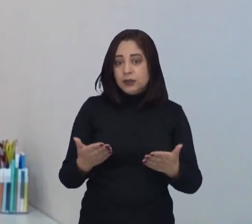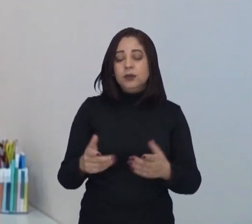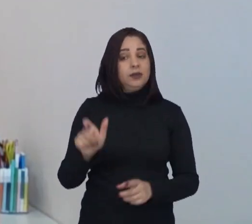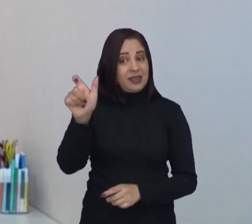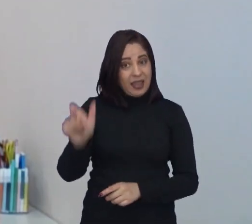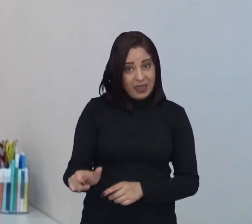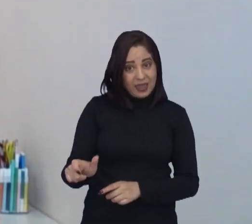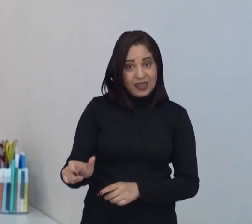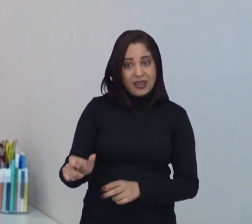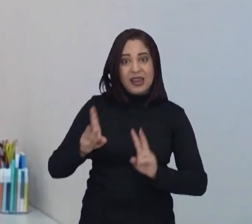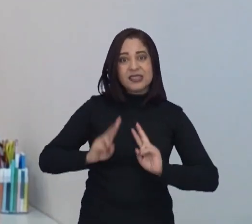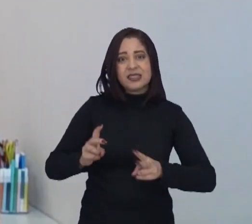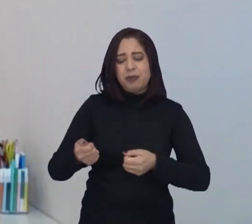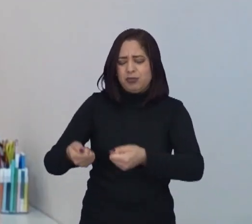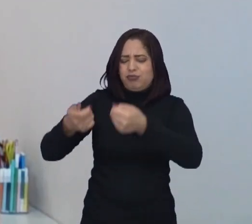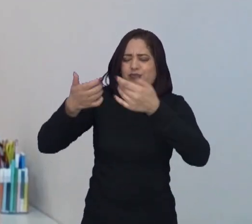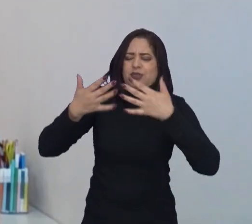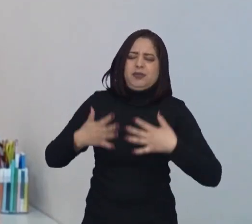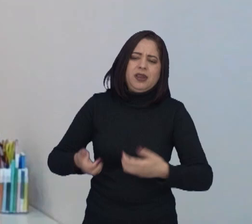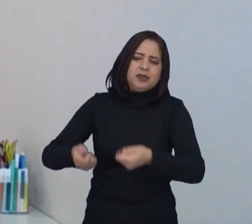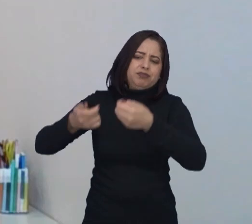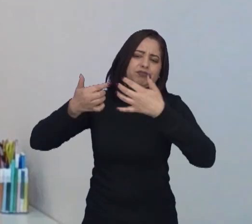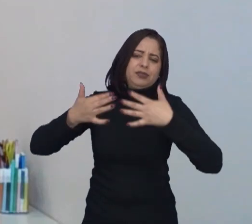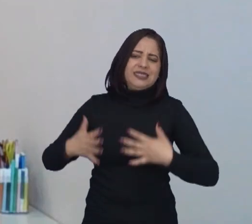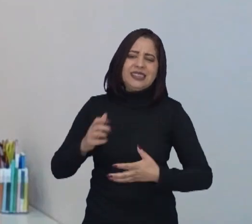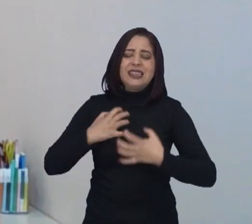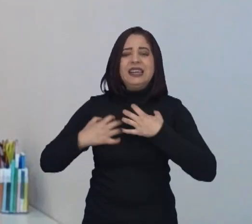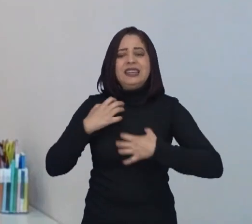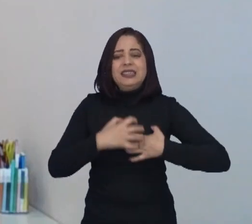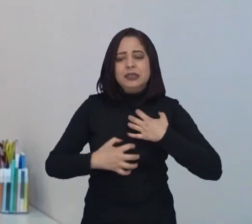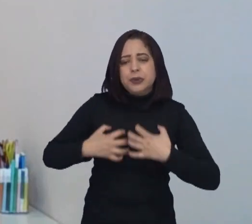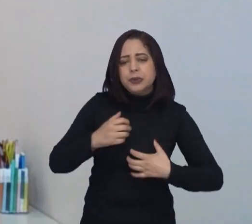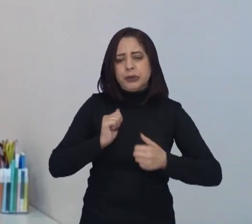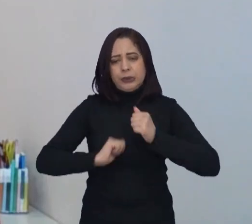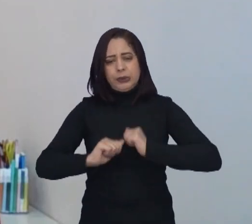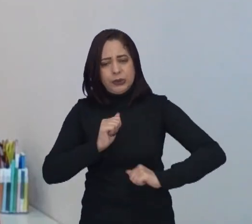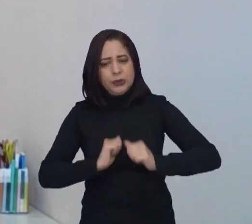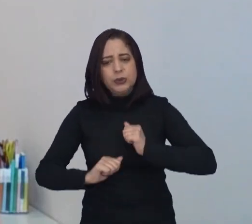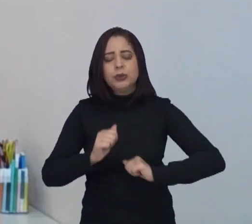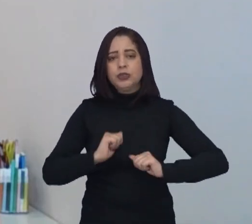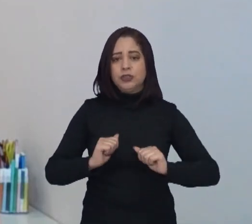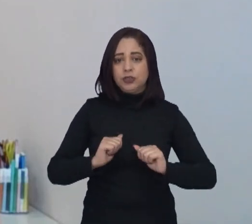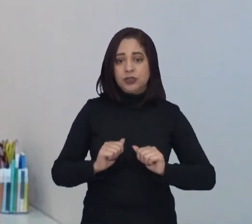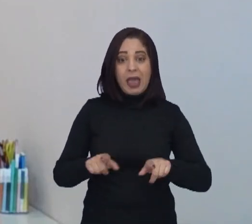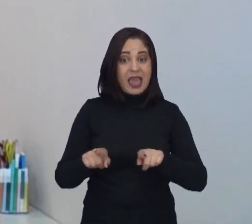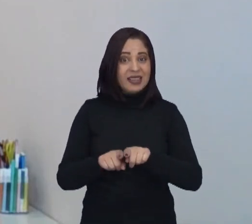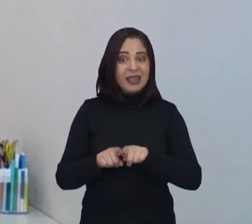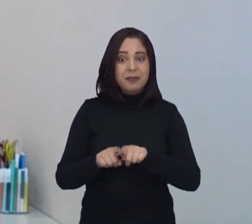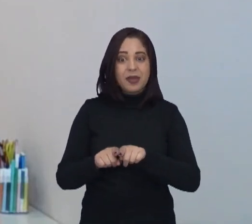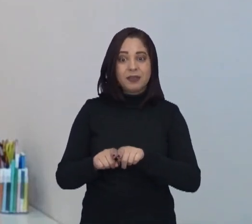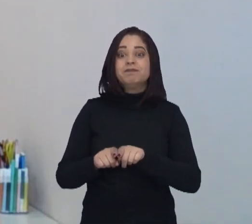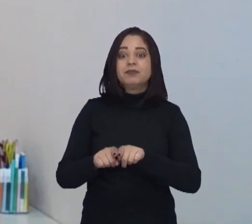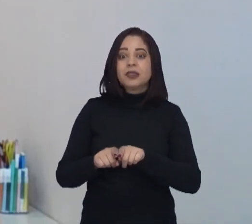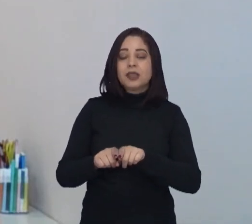acabam trazendo algumas angústias que são, né, claro, sobre a vida, as incertezas, mas também sobre como